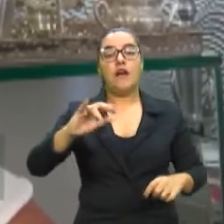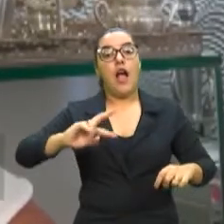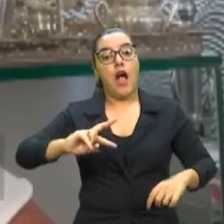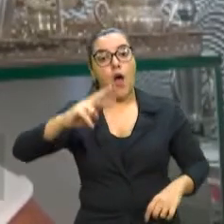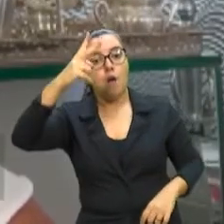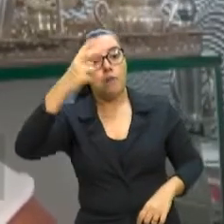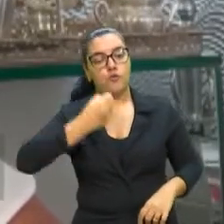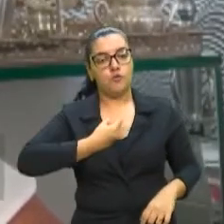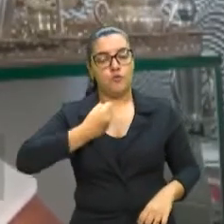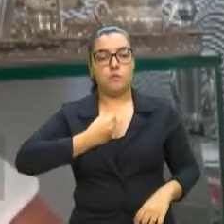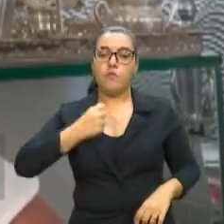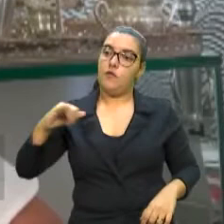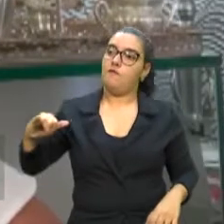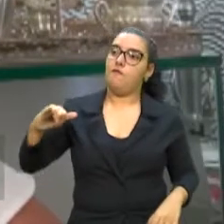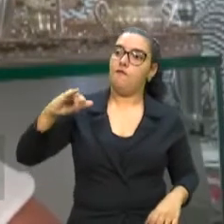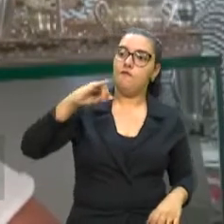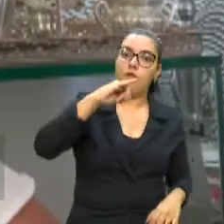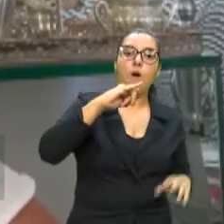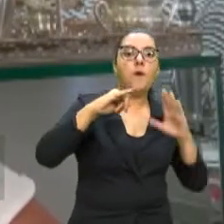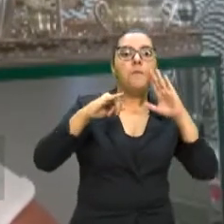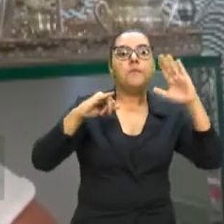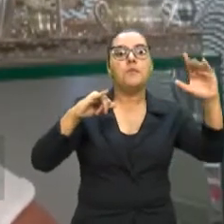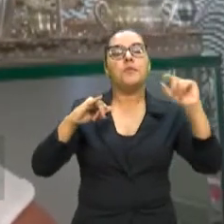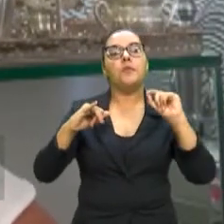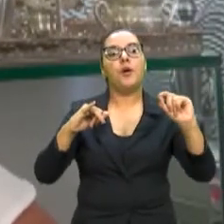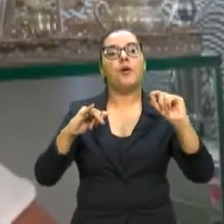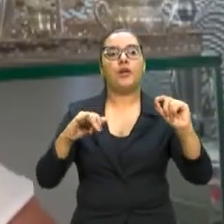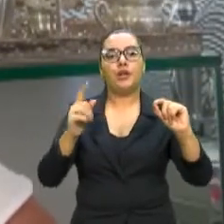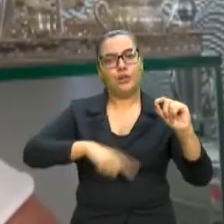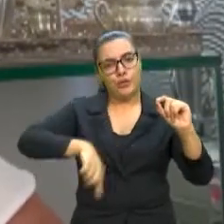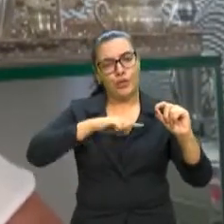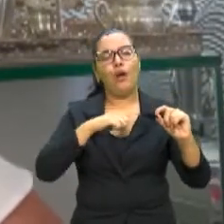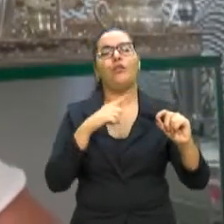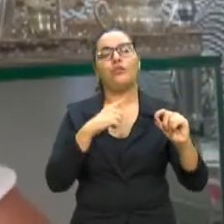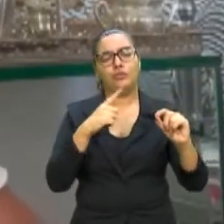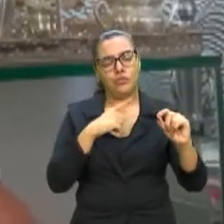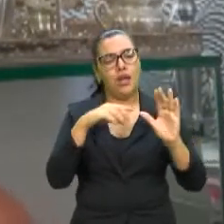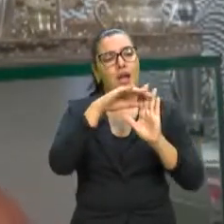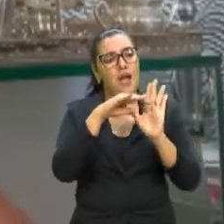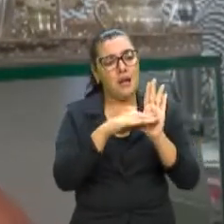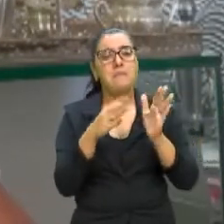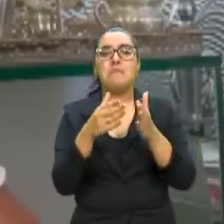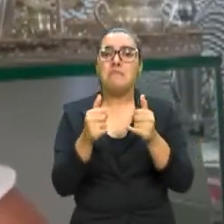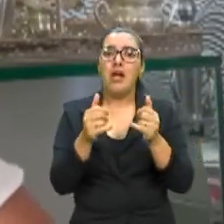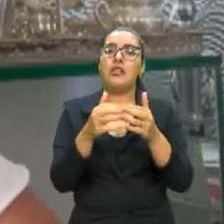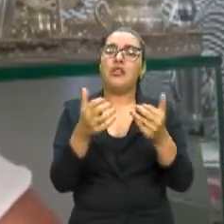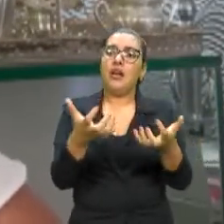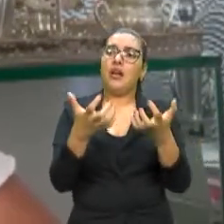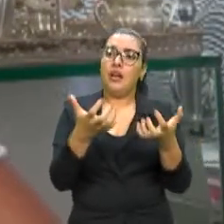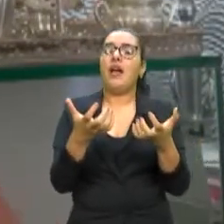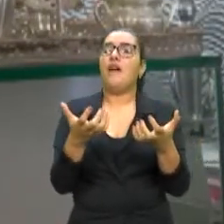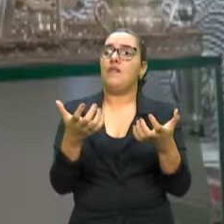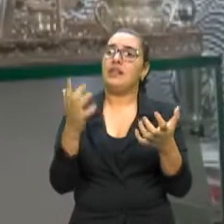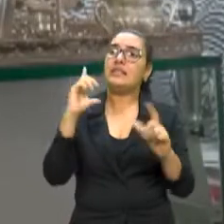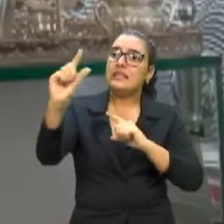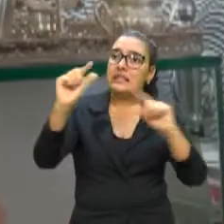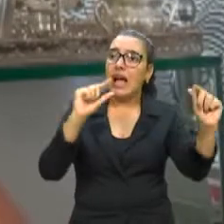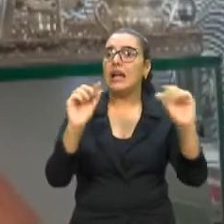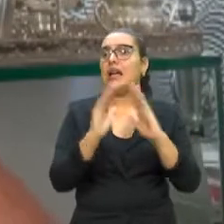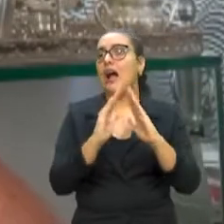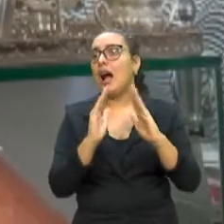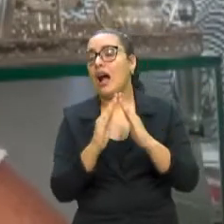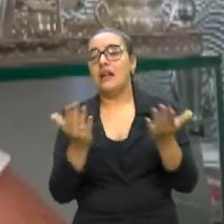voos, principalmente em função dessa demanda reprimida que nós sabemos que estamos passando. As pessoas estão realmente querendo sair de casa